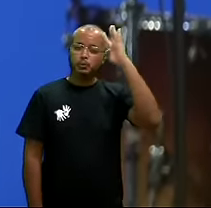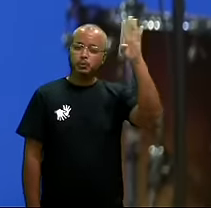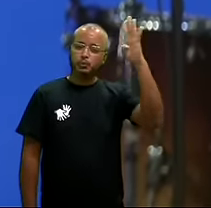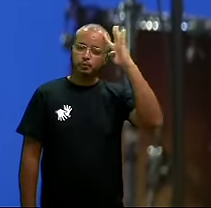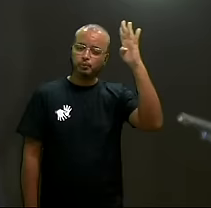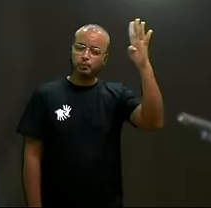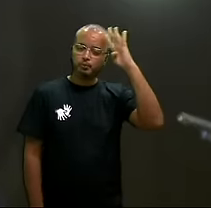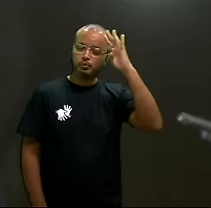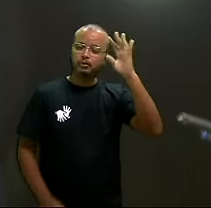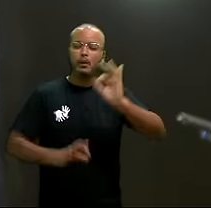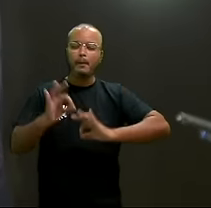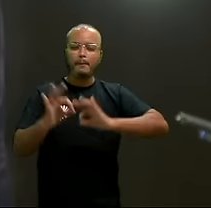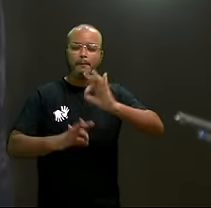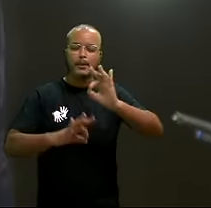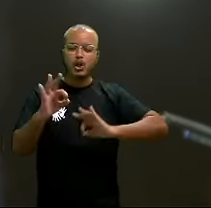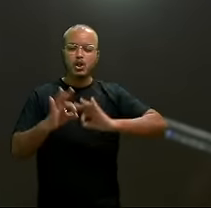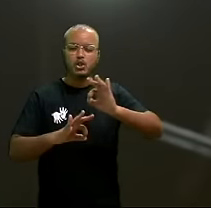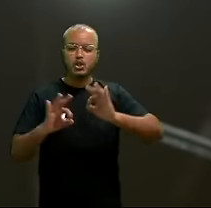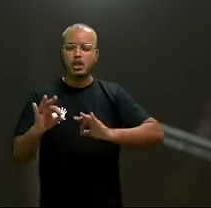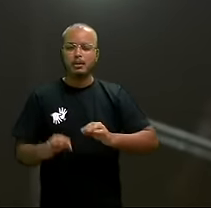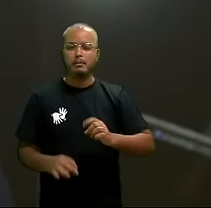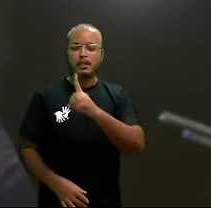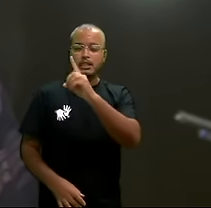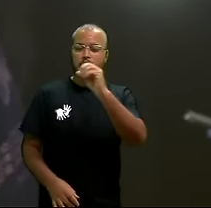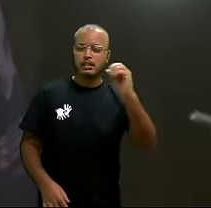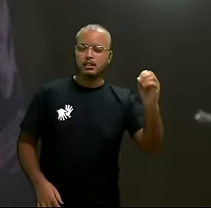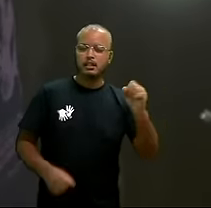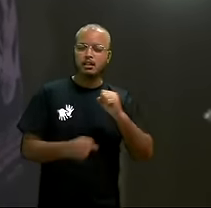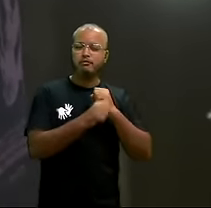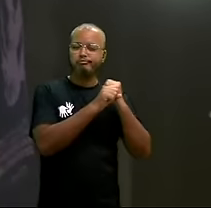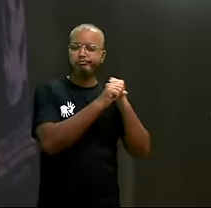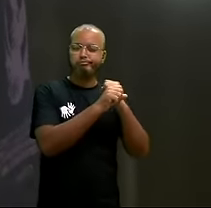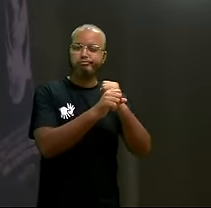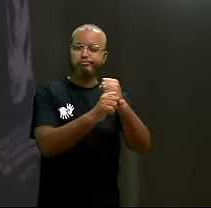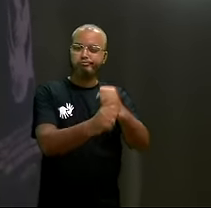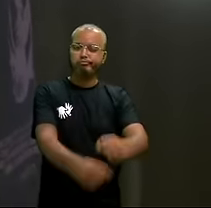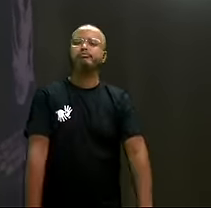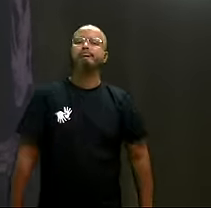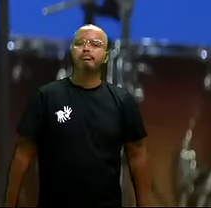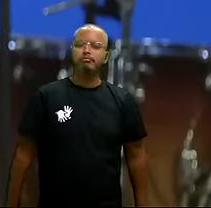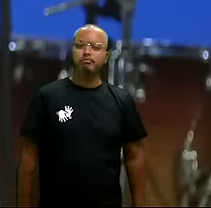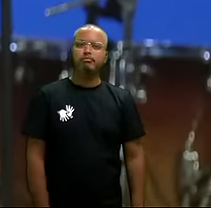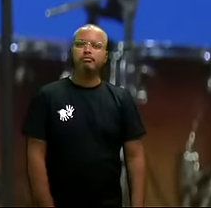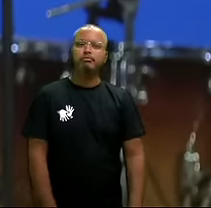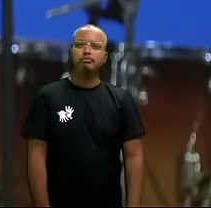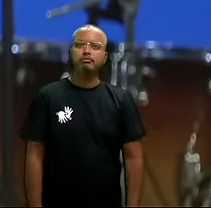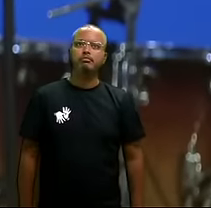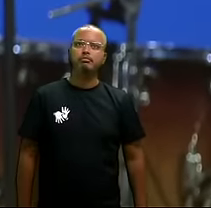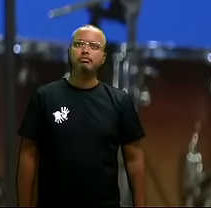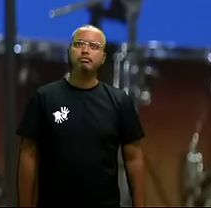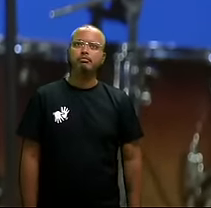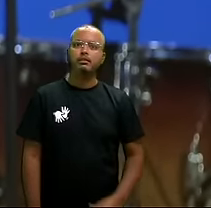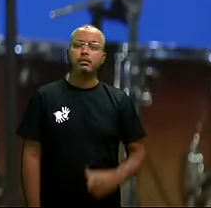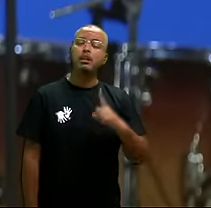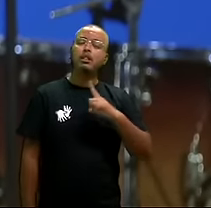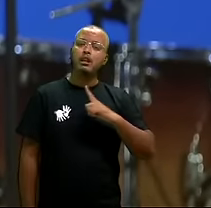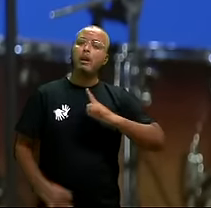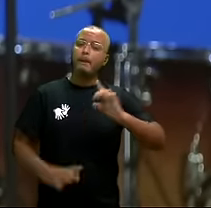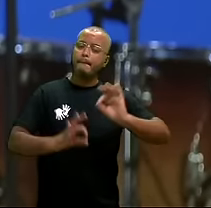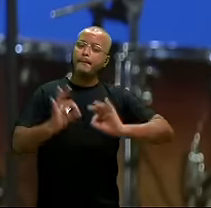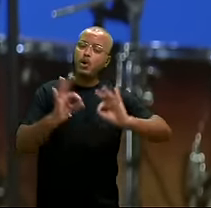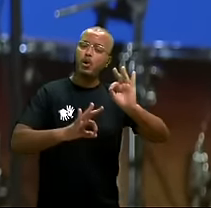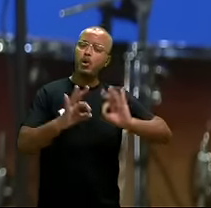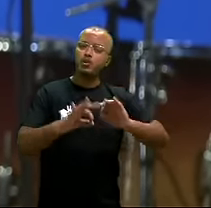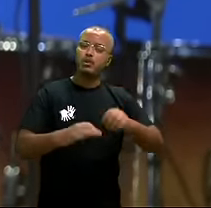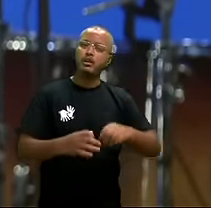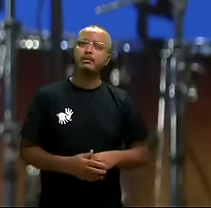tenho projeto para 100 anos. Eu tenho projeto para 100 anos. Aí eu ficava falando: então tem que ter projeto. Aí eu